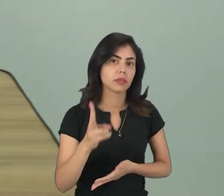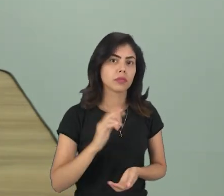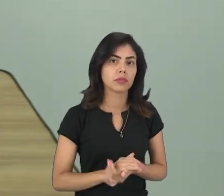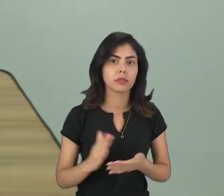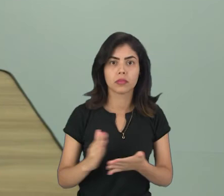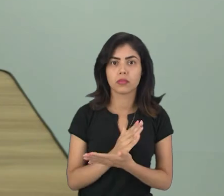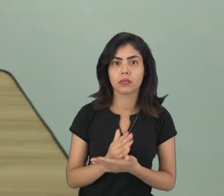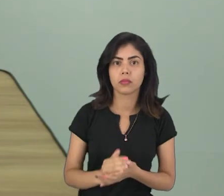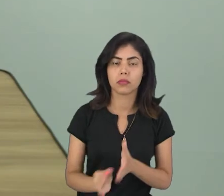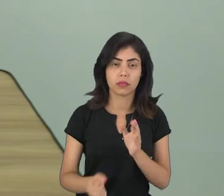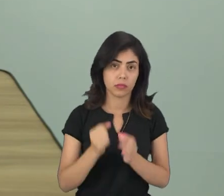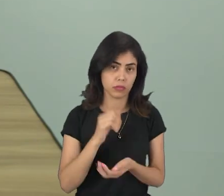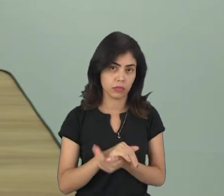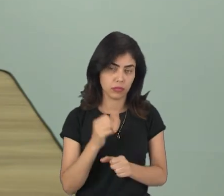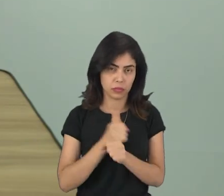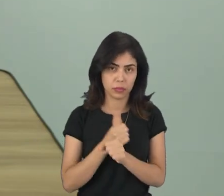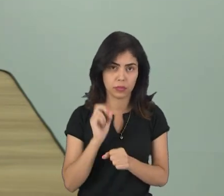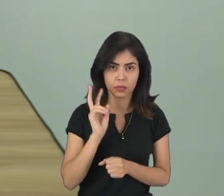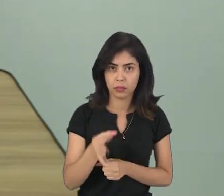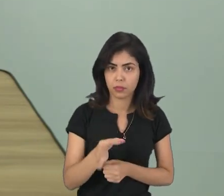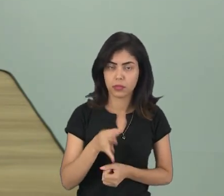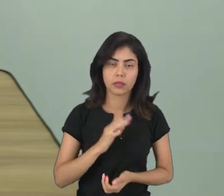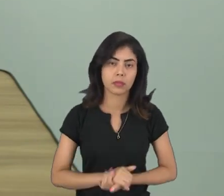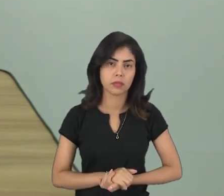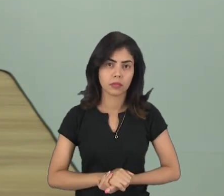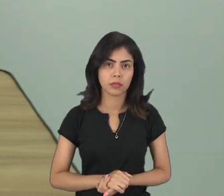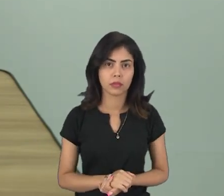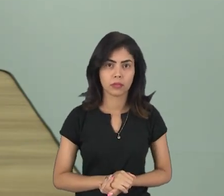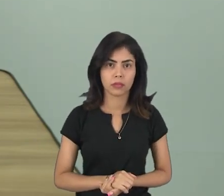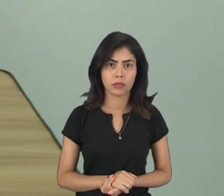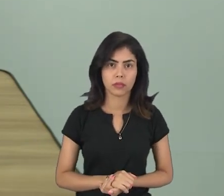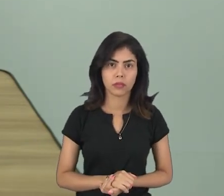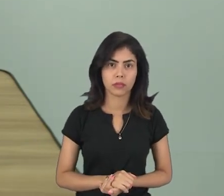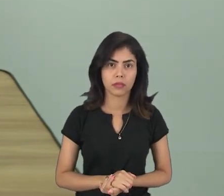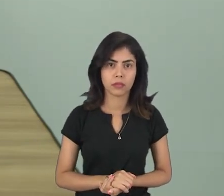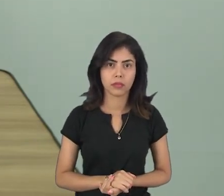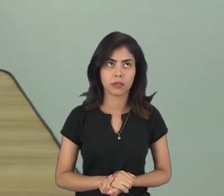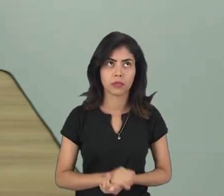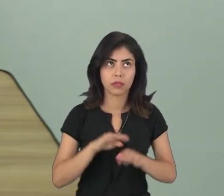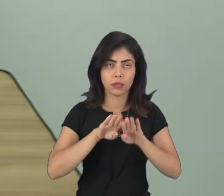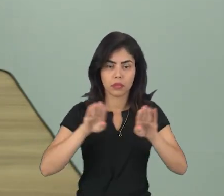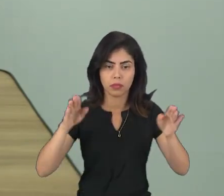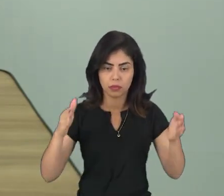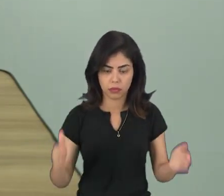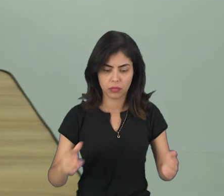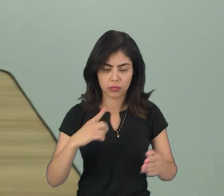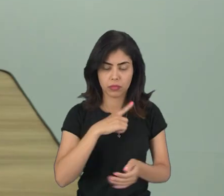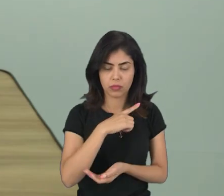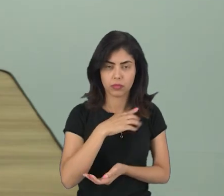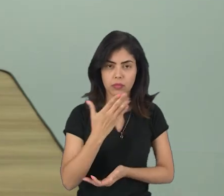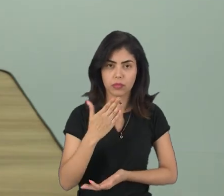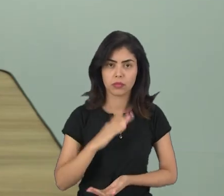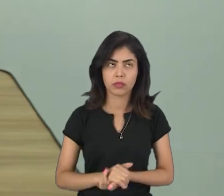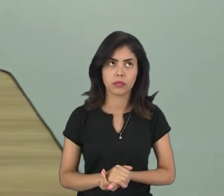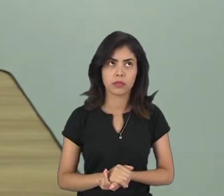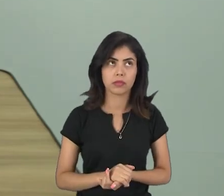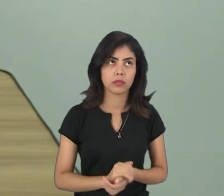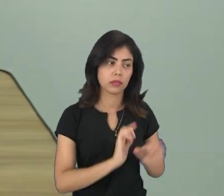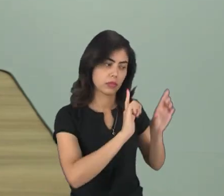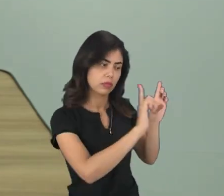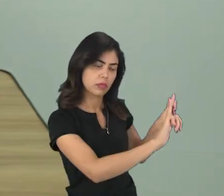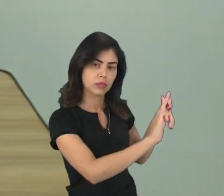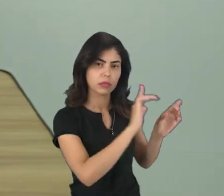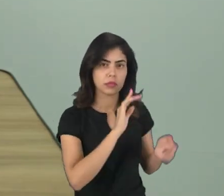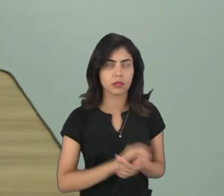alguma construção, certo? Aqui na minha mesa eu tenho um